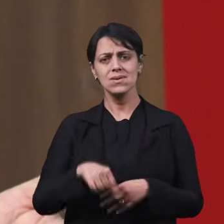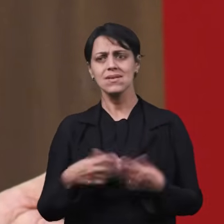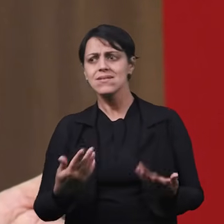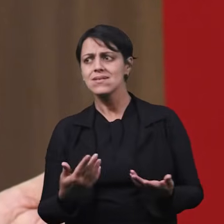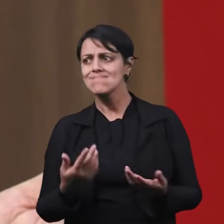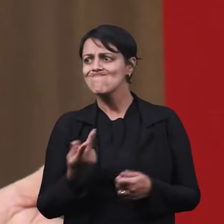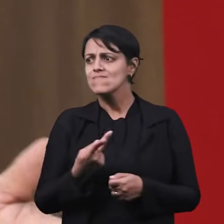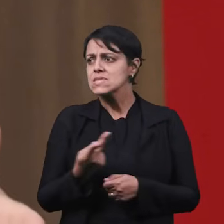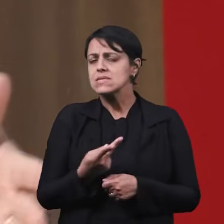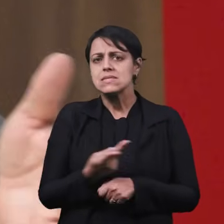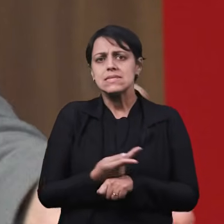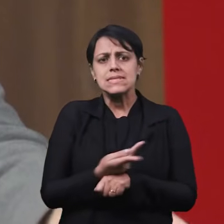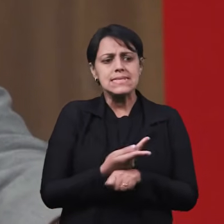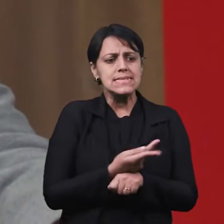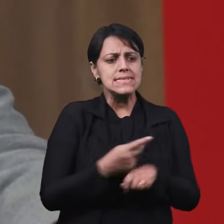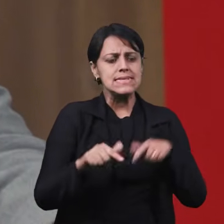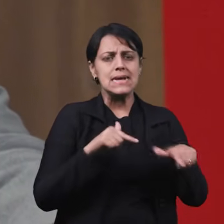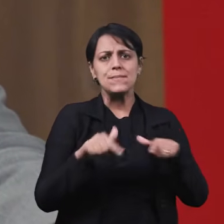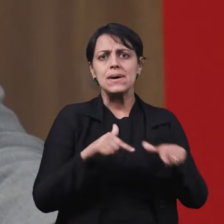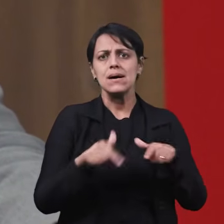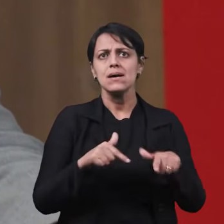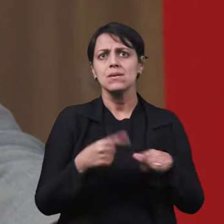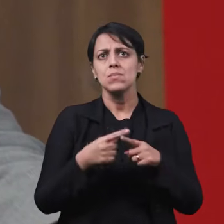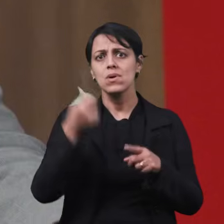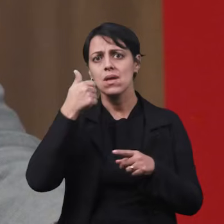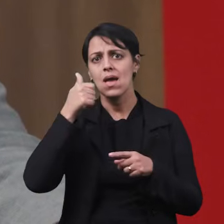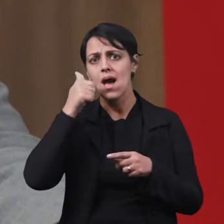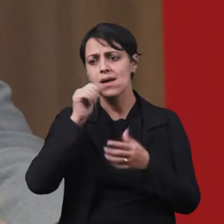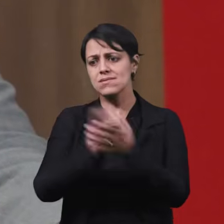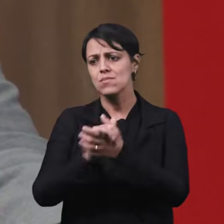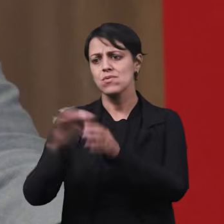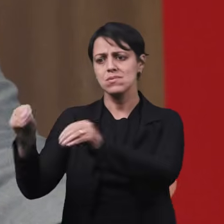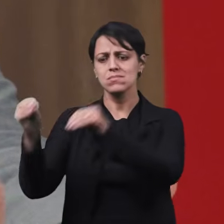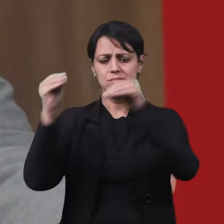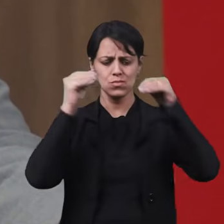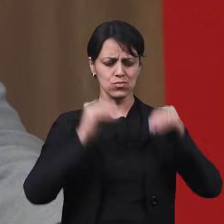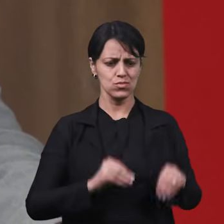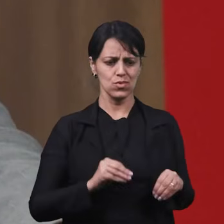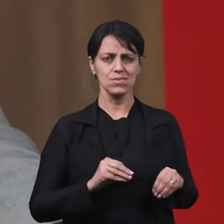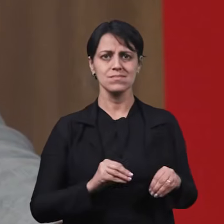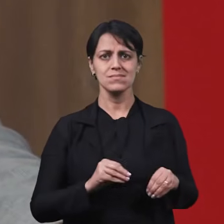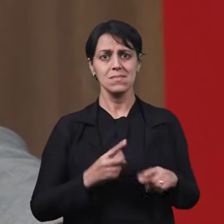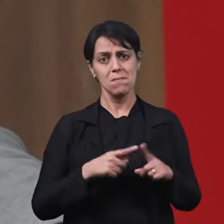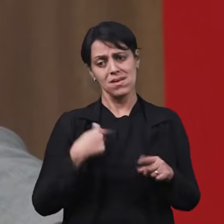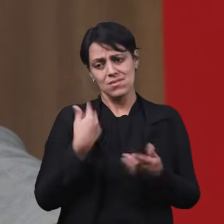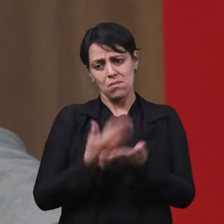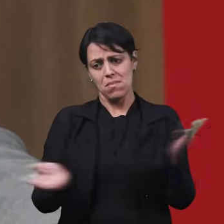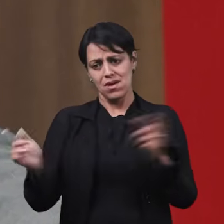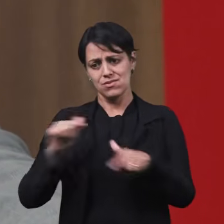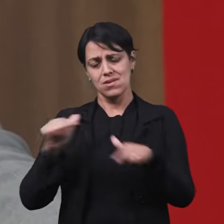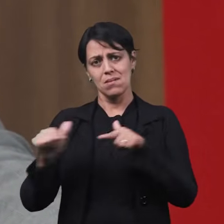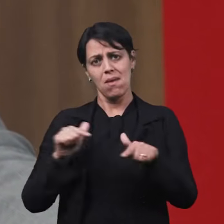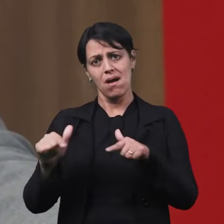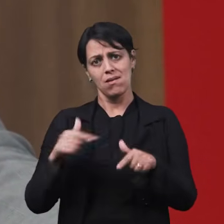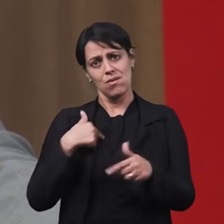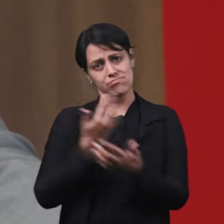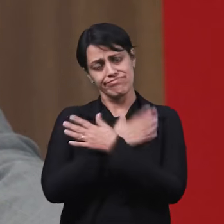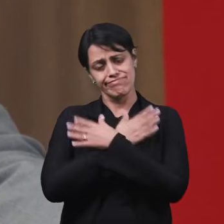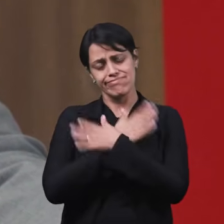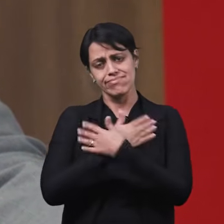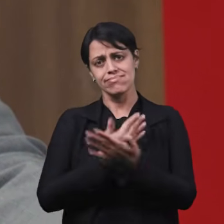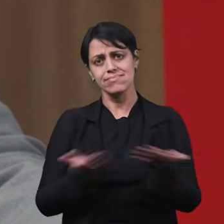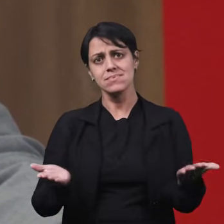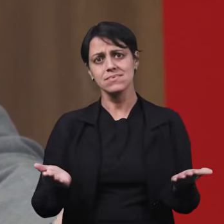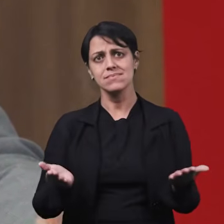trabalho, né? Porque a esposa foi transferida e eu não consegui a remoção, a transferência de onde